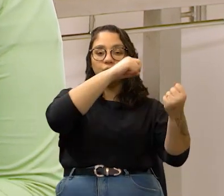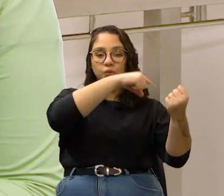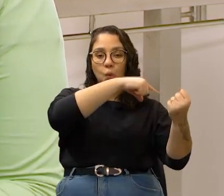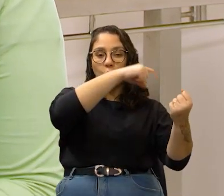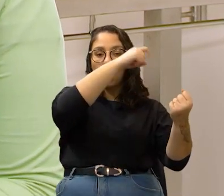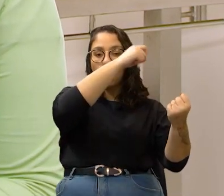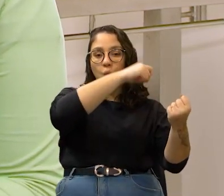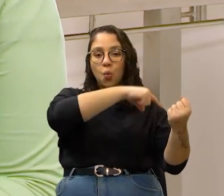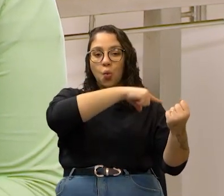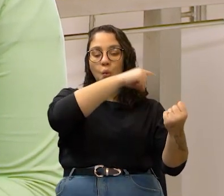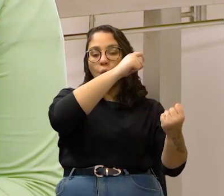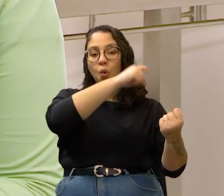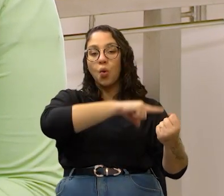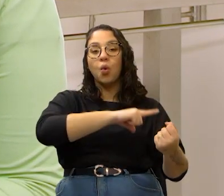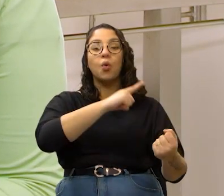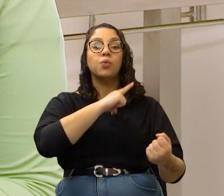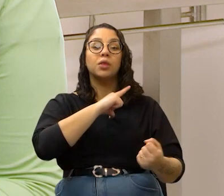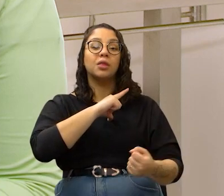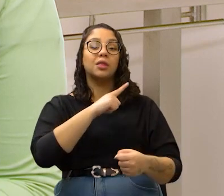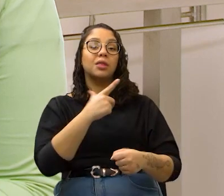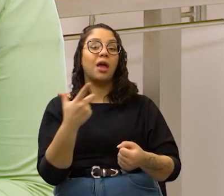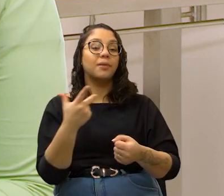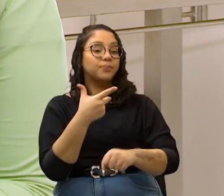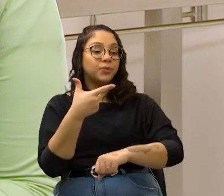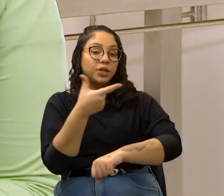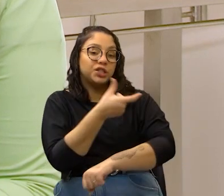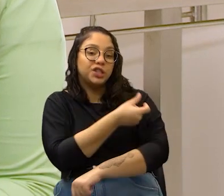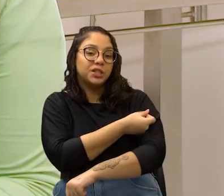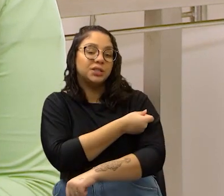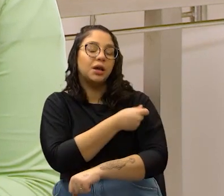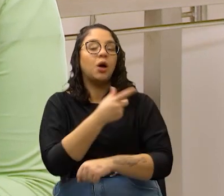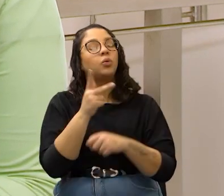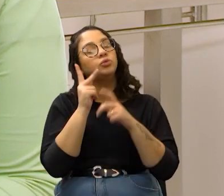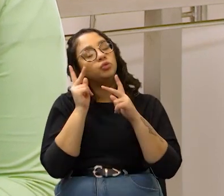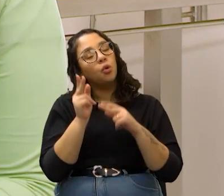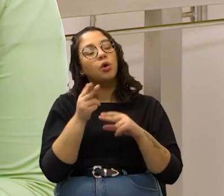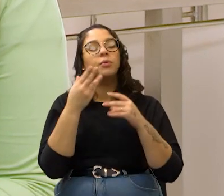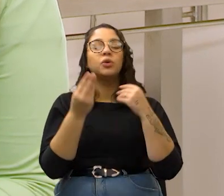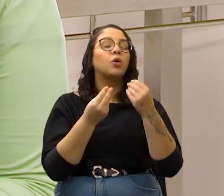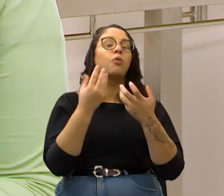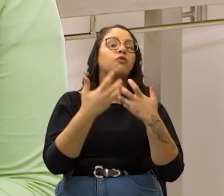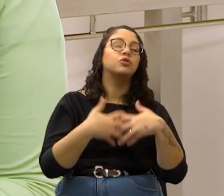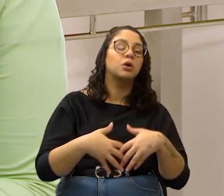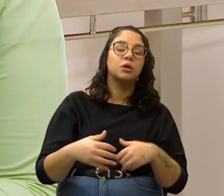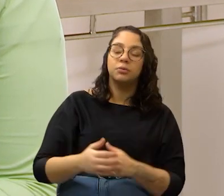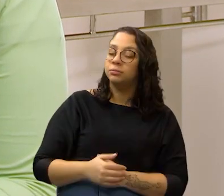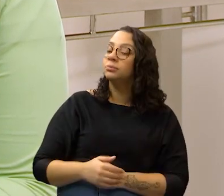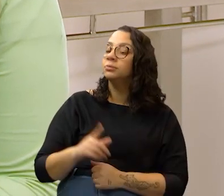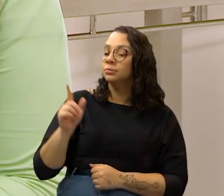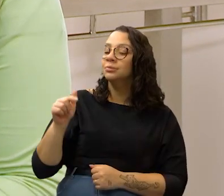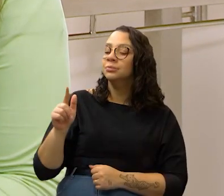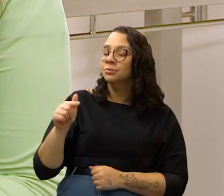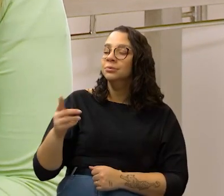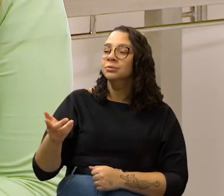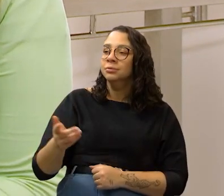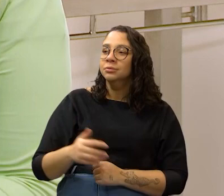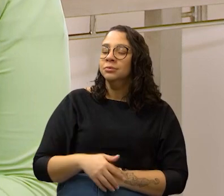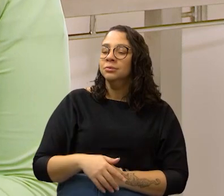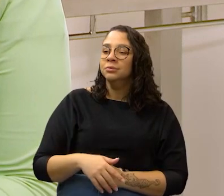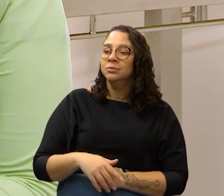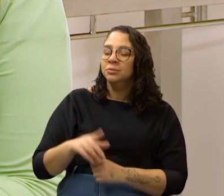num soro, ele recebe uma injeção, vai para anestesia, como é que funciona essa parte?